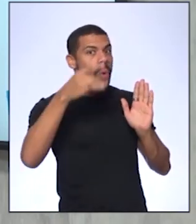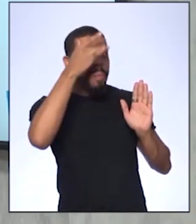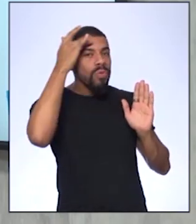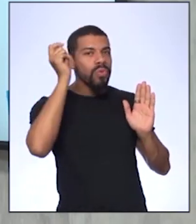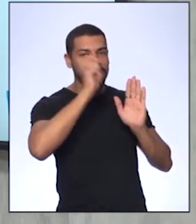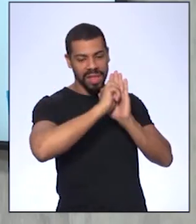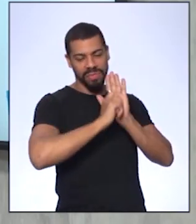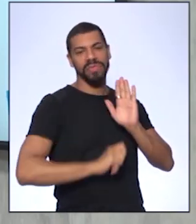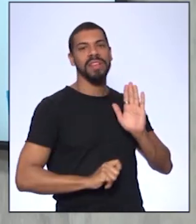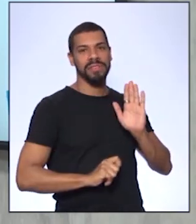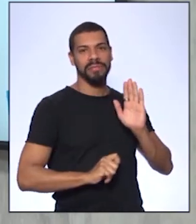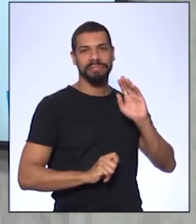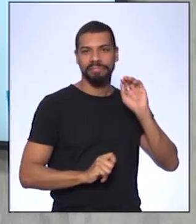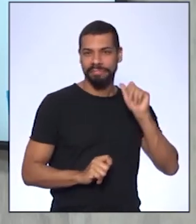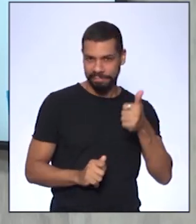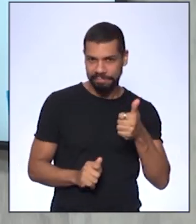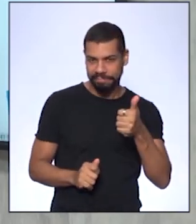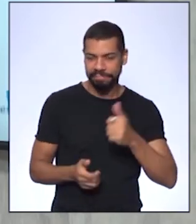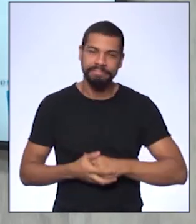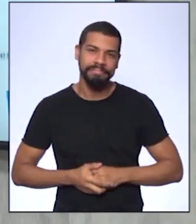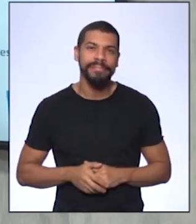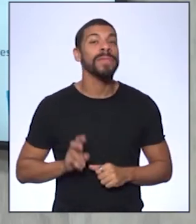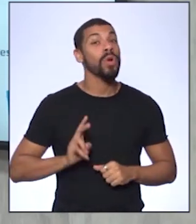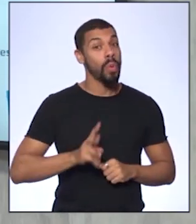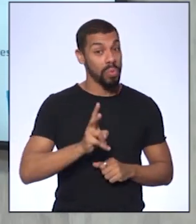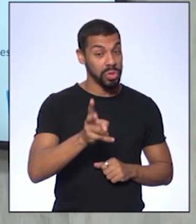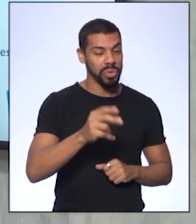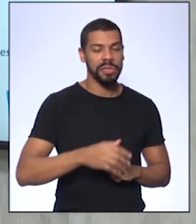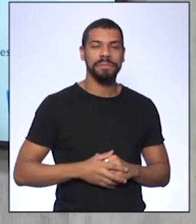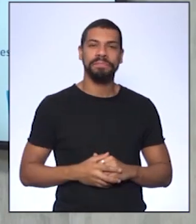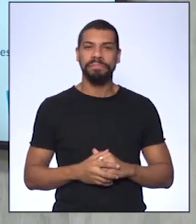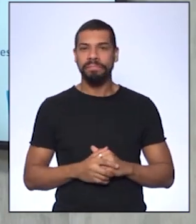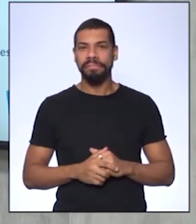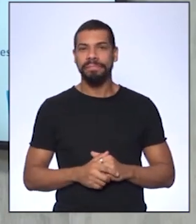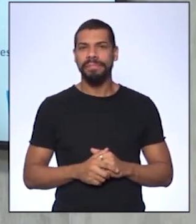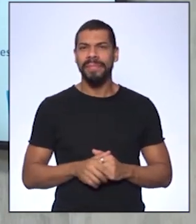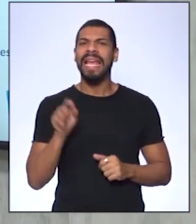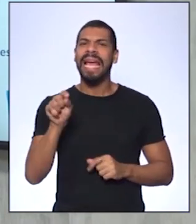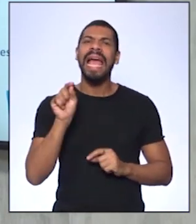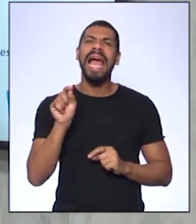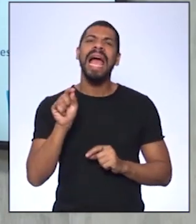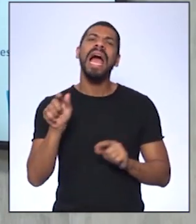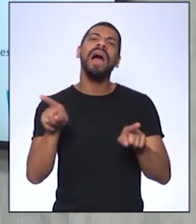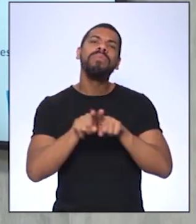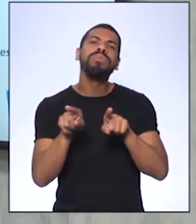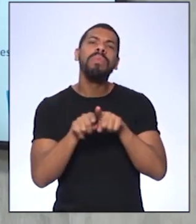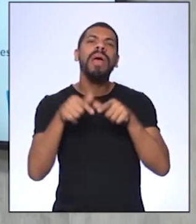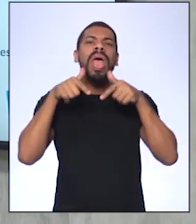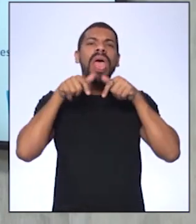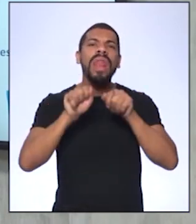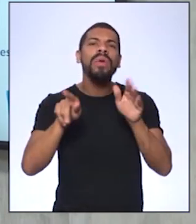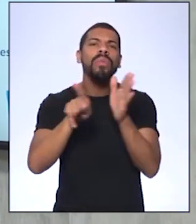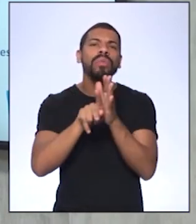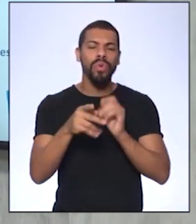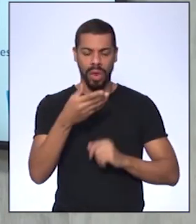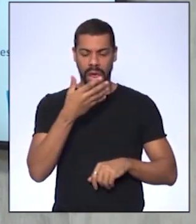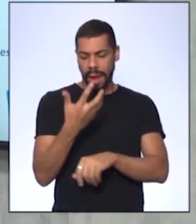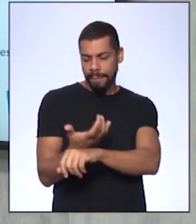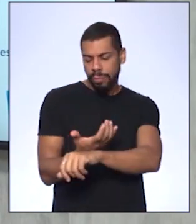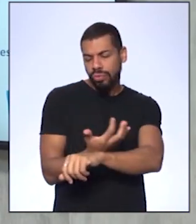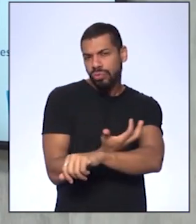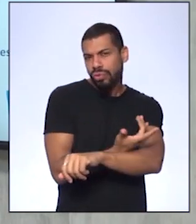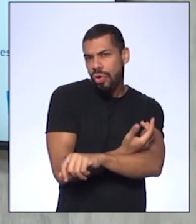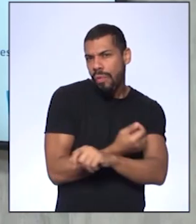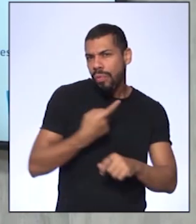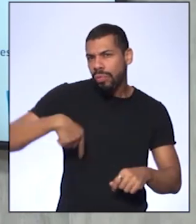do texto, ok? Continuamos. Essa condição, né, da linguagem emotiva, ela traz